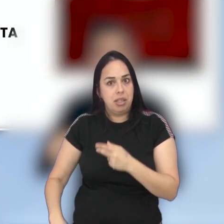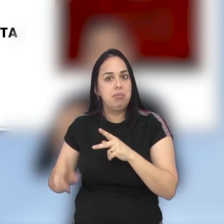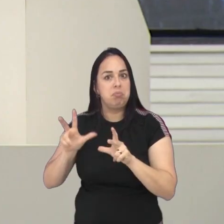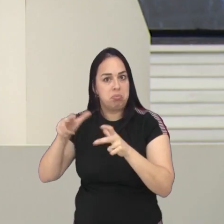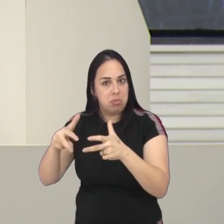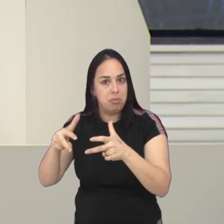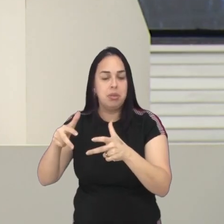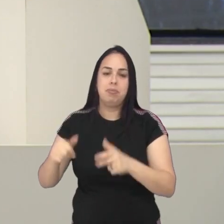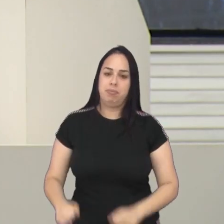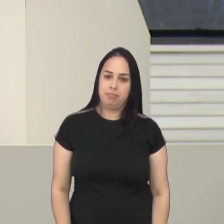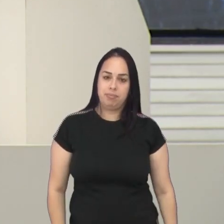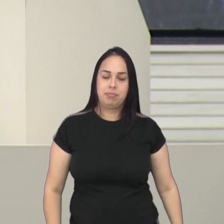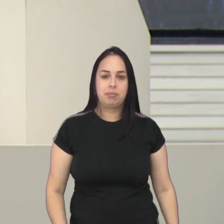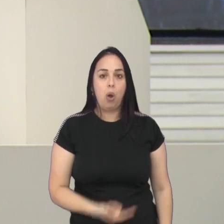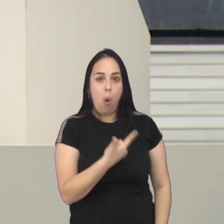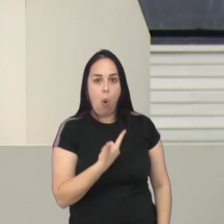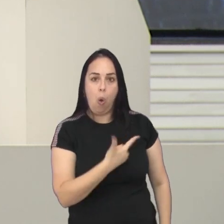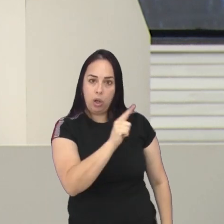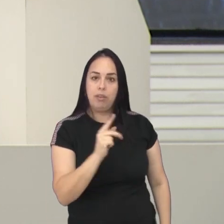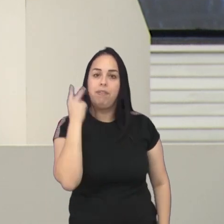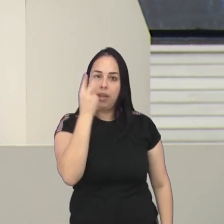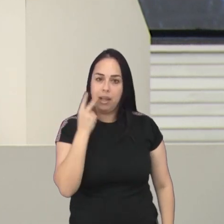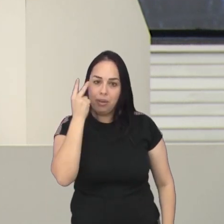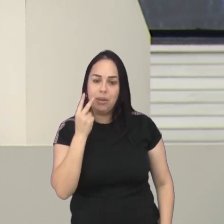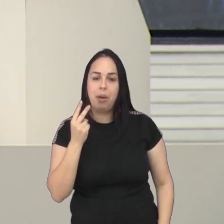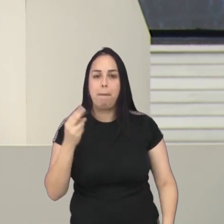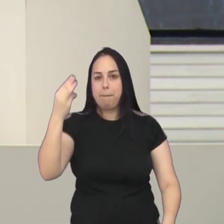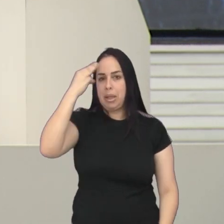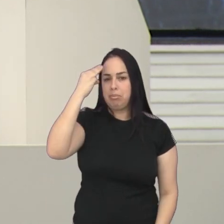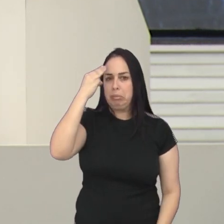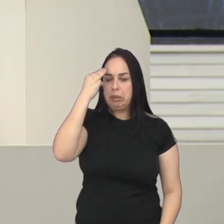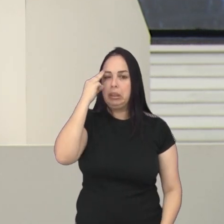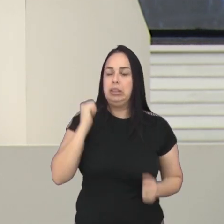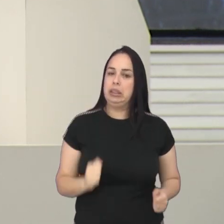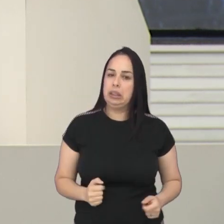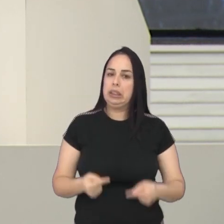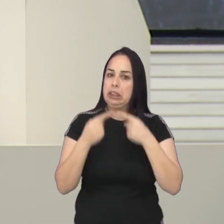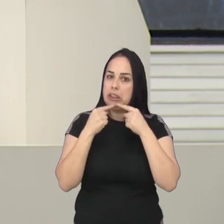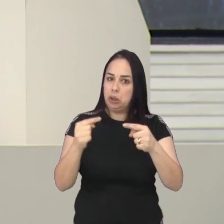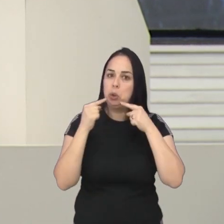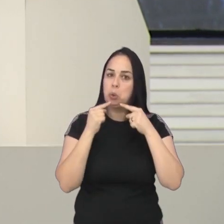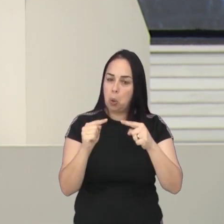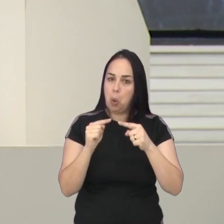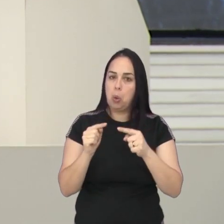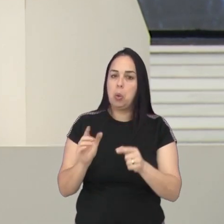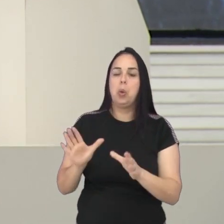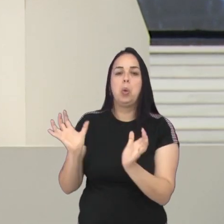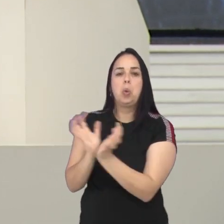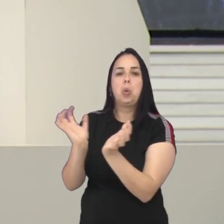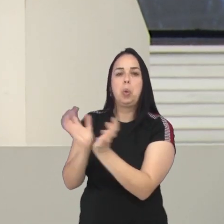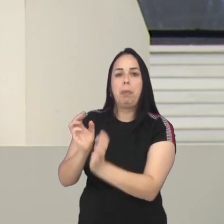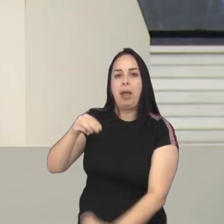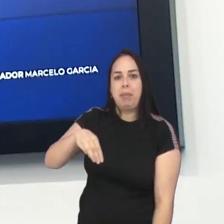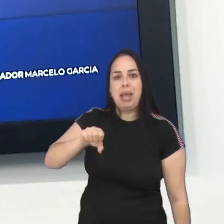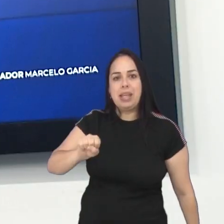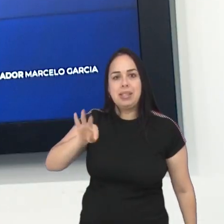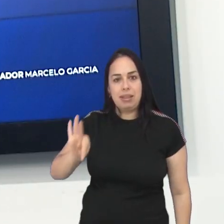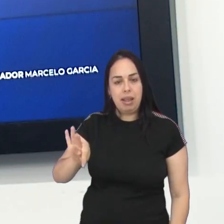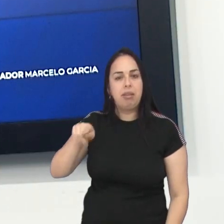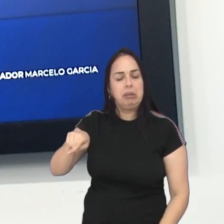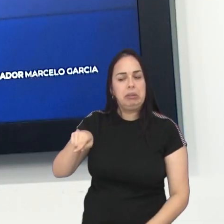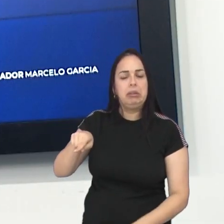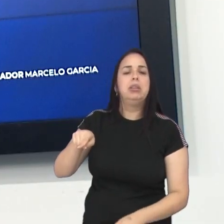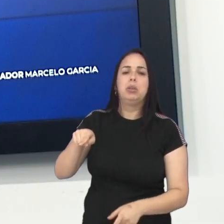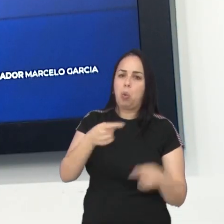José. Outro parlamentar, o vereador Marcelo Garcia, criticou uma ação do Movimento dos Trabalhadores Sem Teto, a qual,